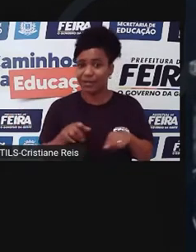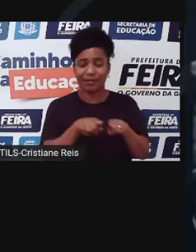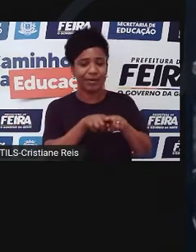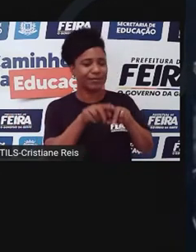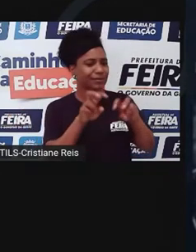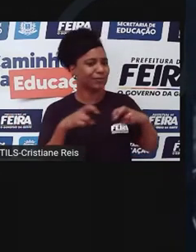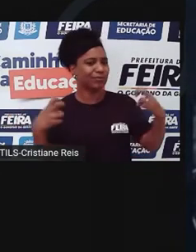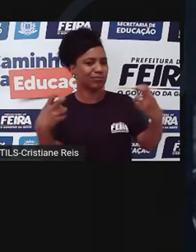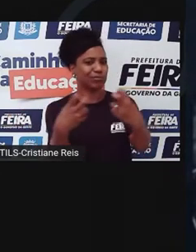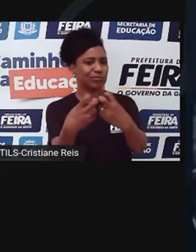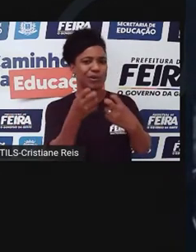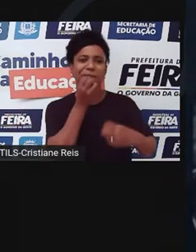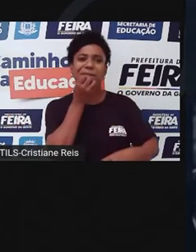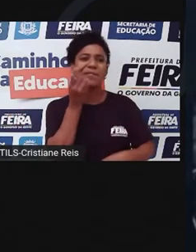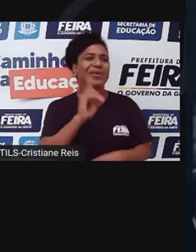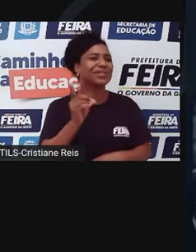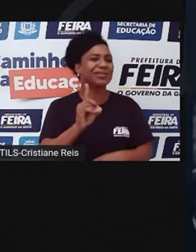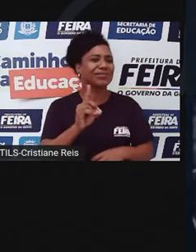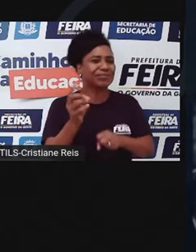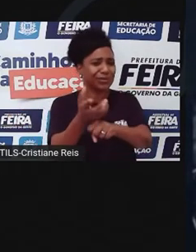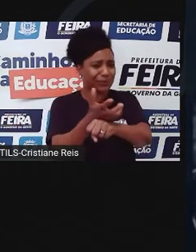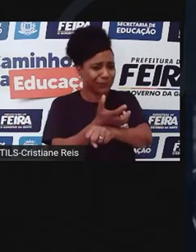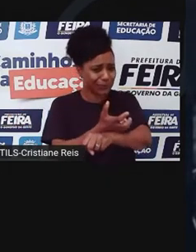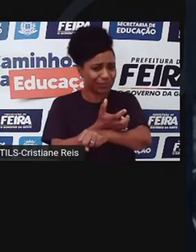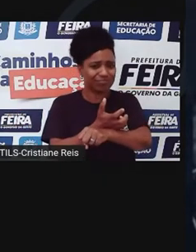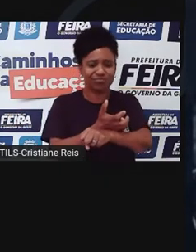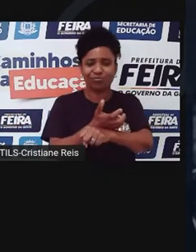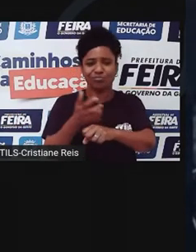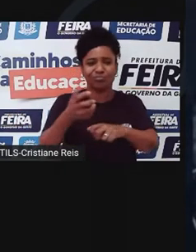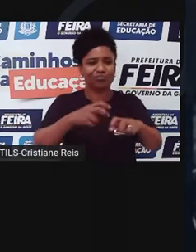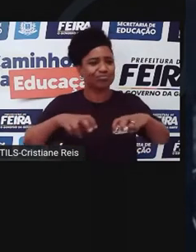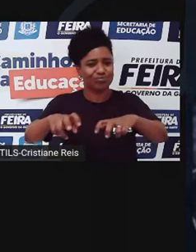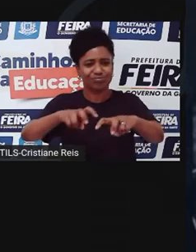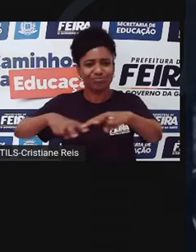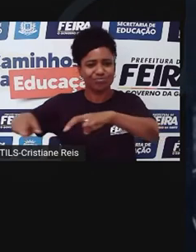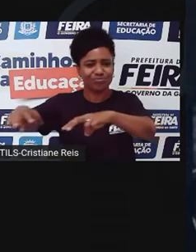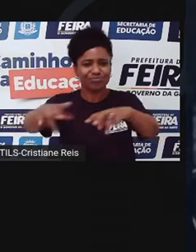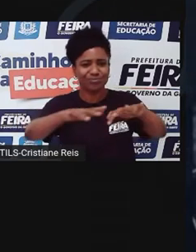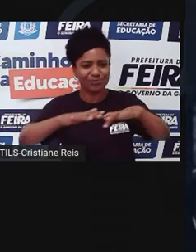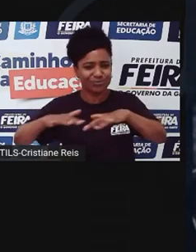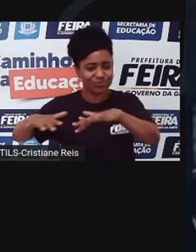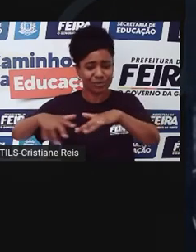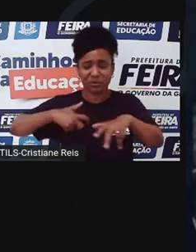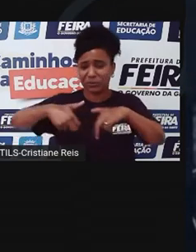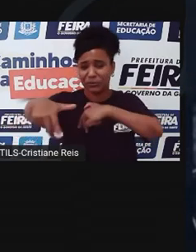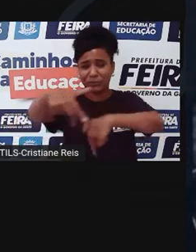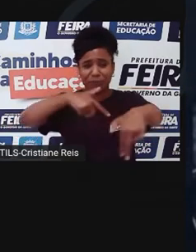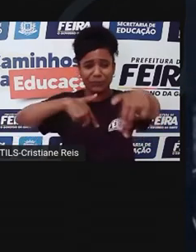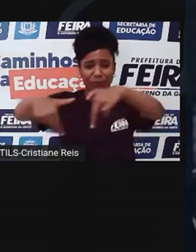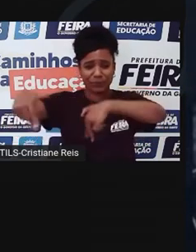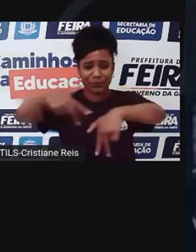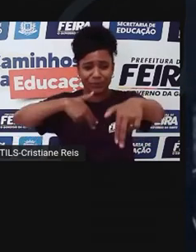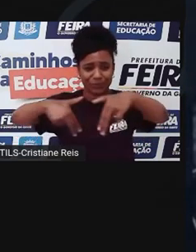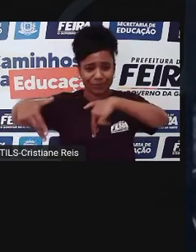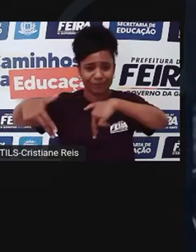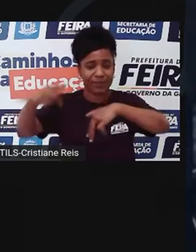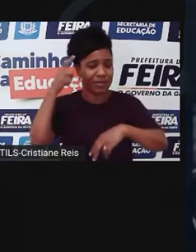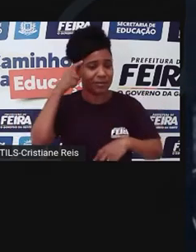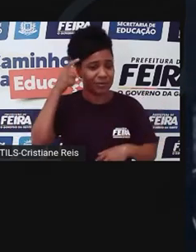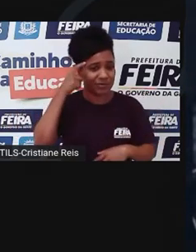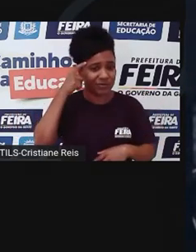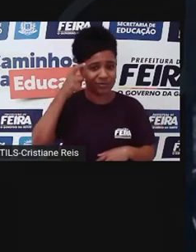só o gramado, e deixar as pessoas passarem naturalmente por alguns meses. Depois de um tempo, basta ver quais são as partes